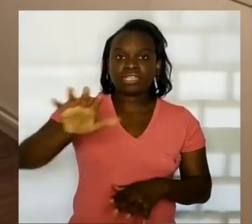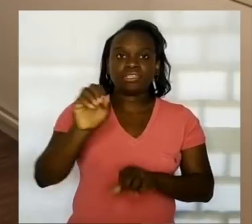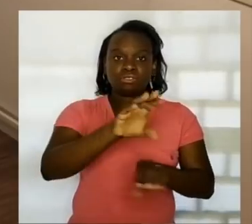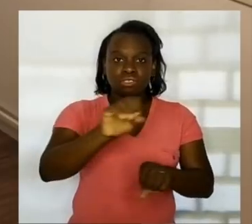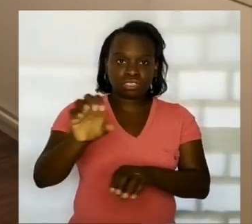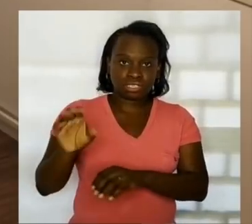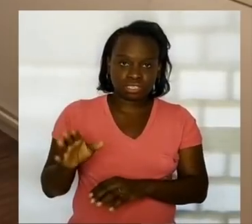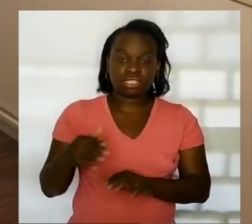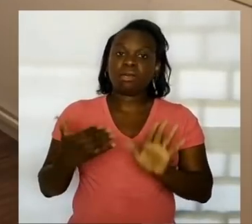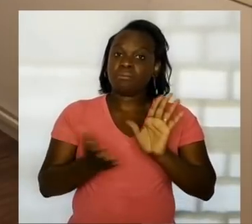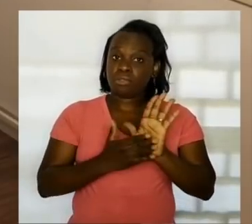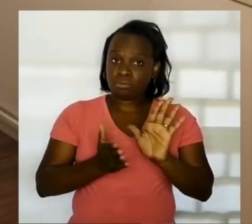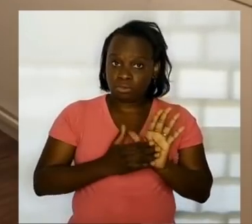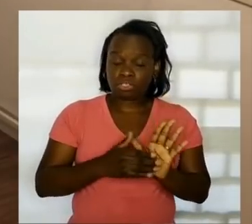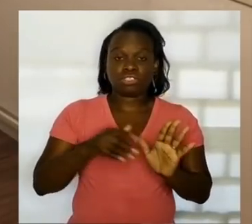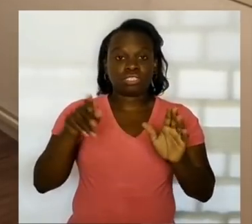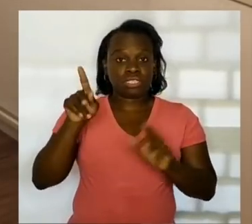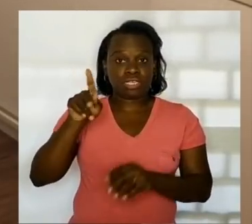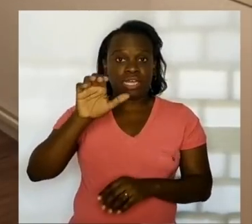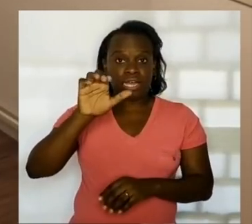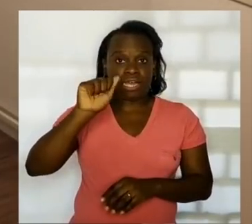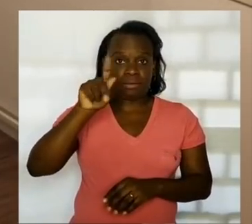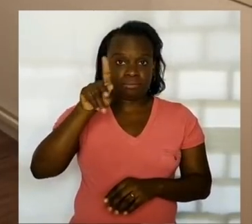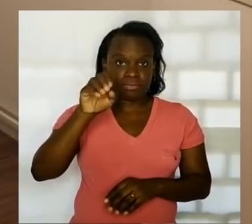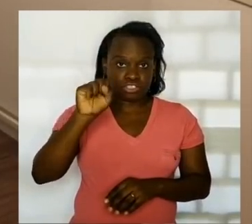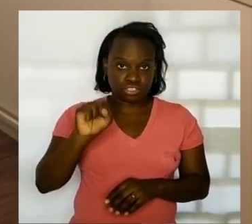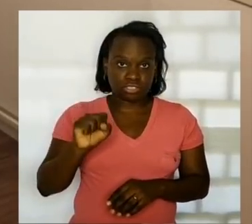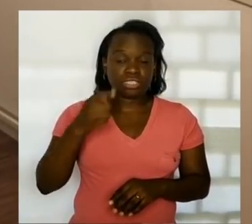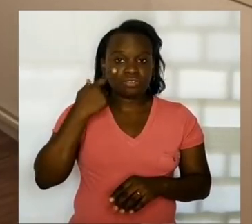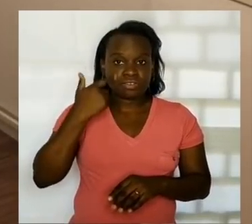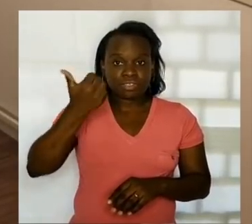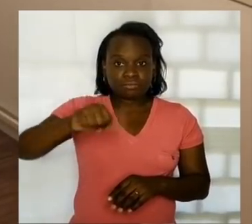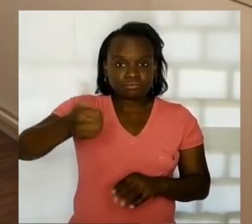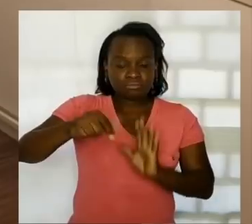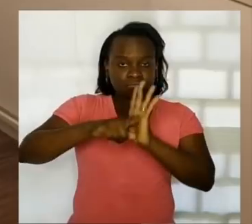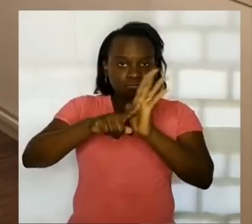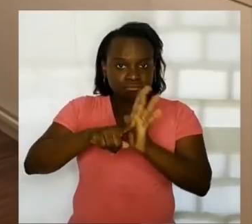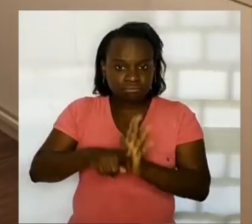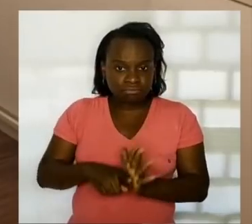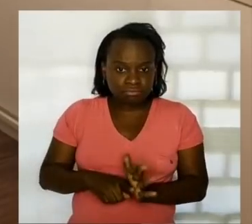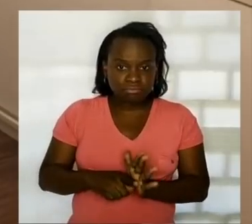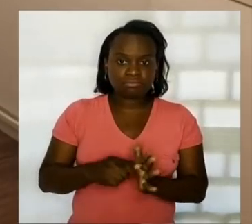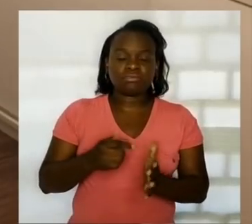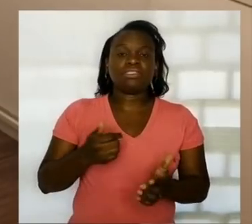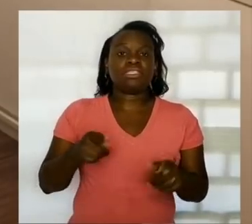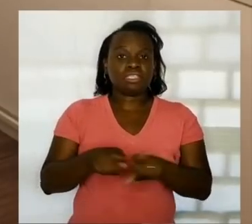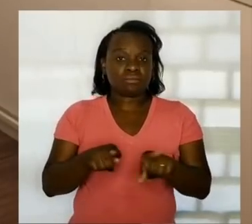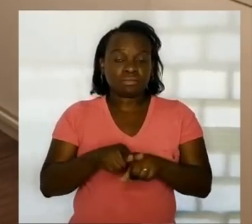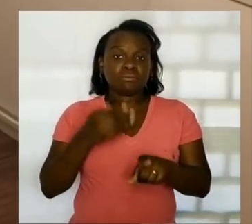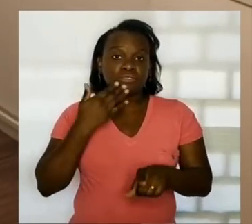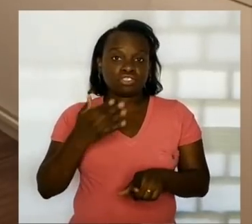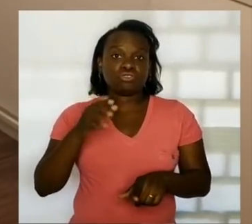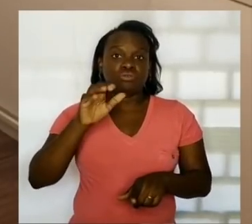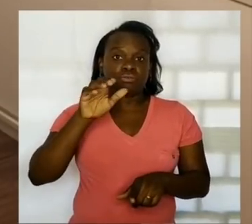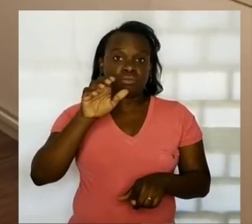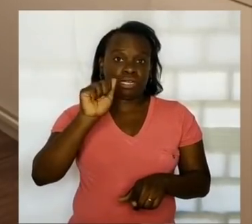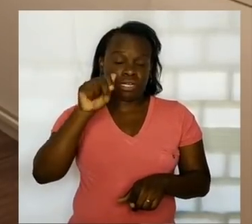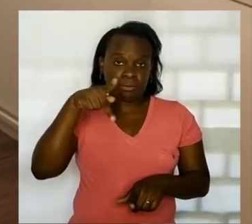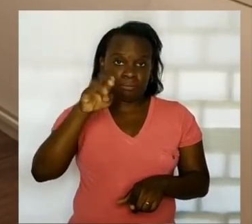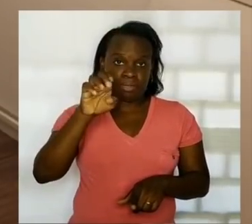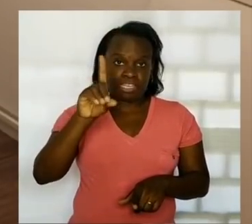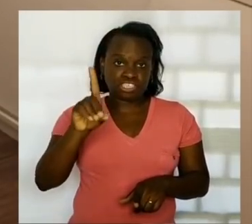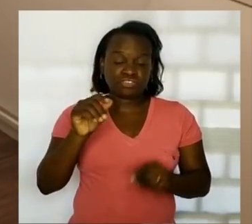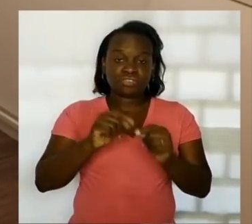educação. Era uma proposta da CAPES. E além de fazer essas avaliações, a CAPES pediu que a Amped fizesse uma proposta